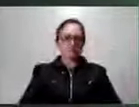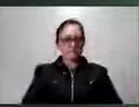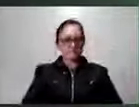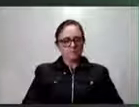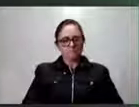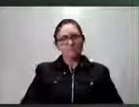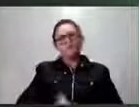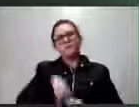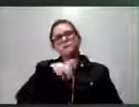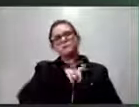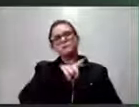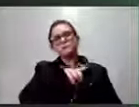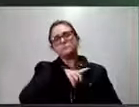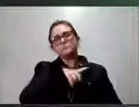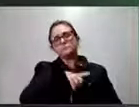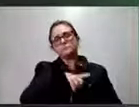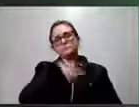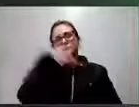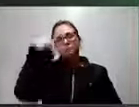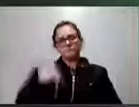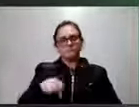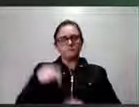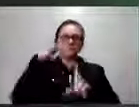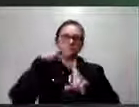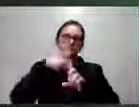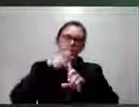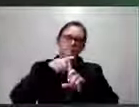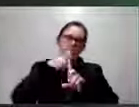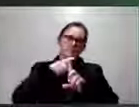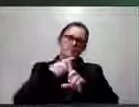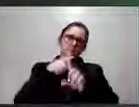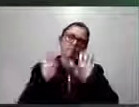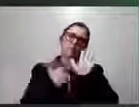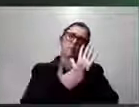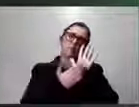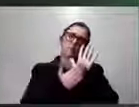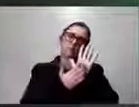Temos, então, nesse tipo de proposta,